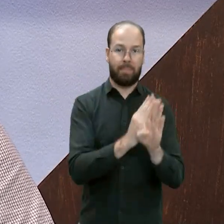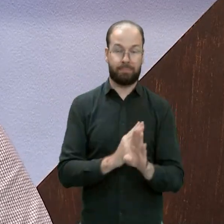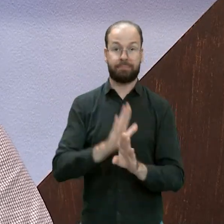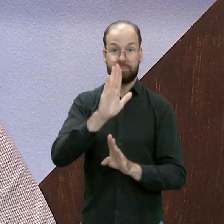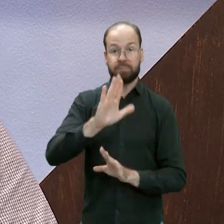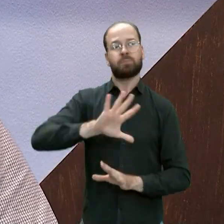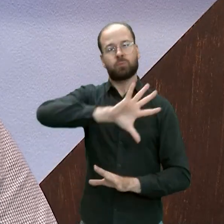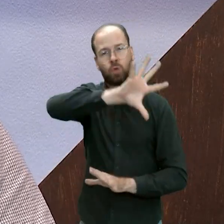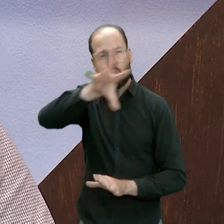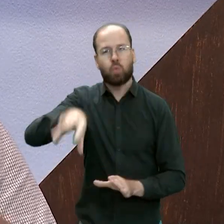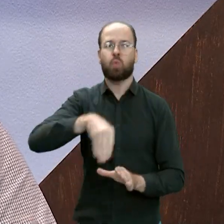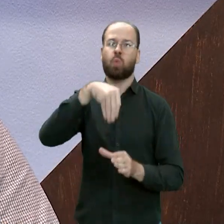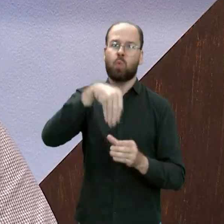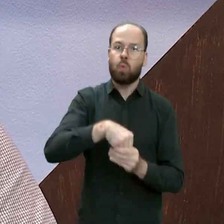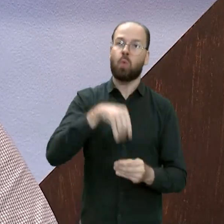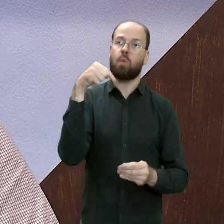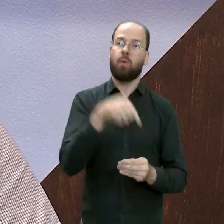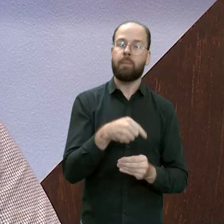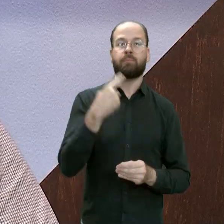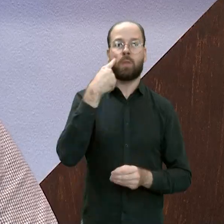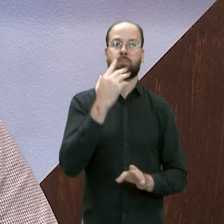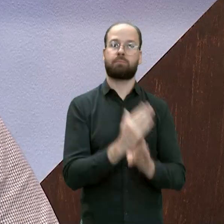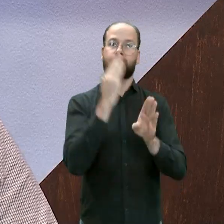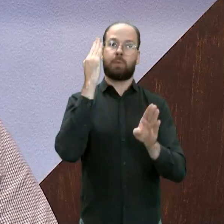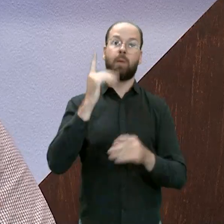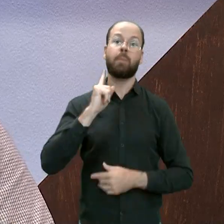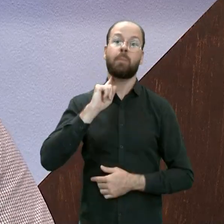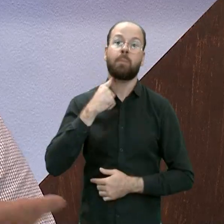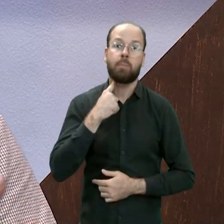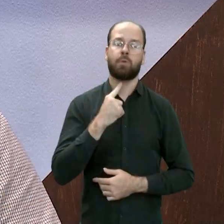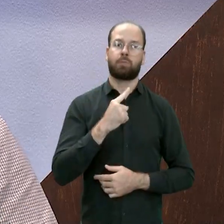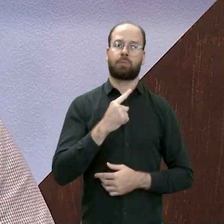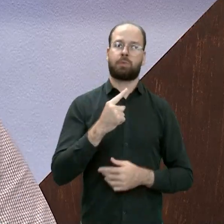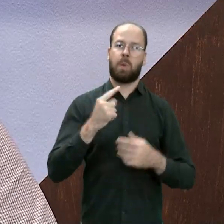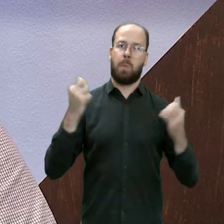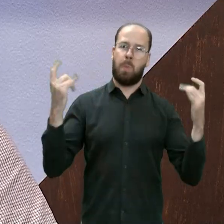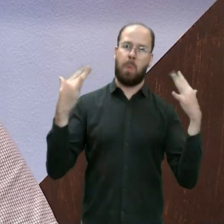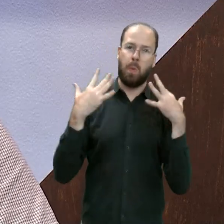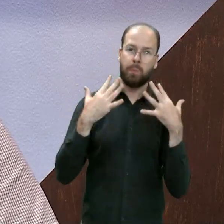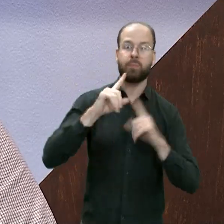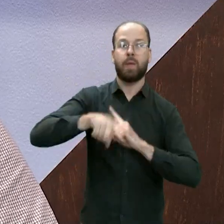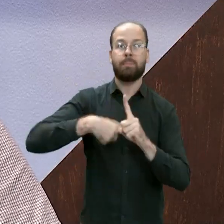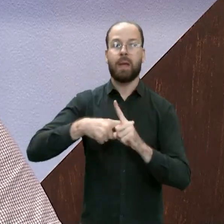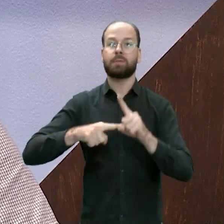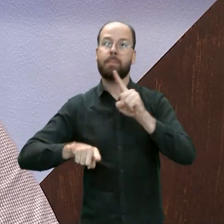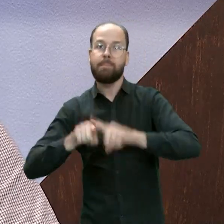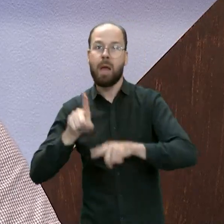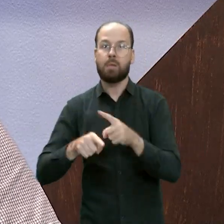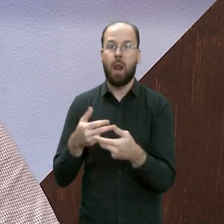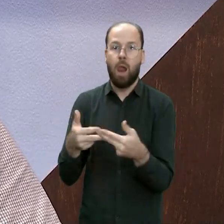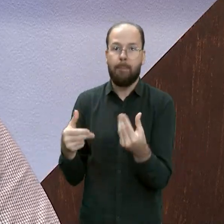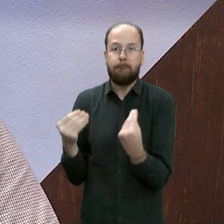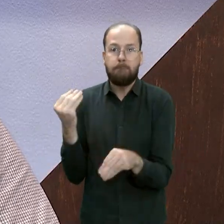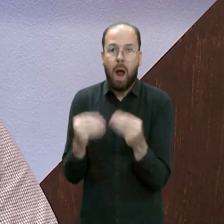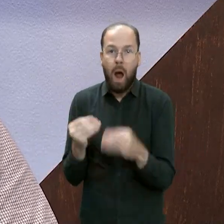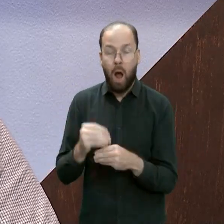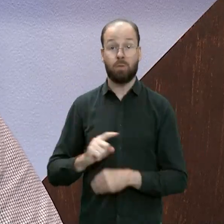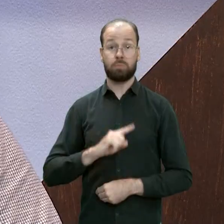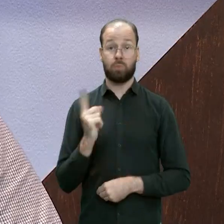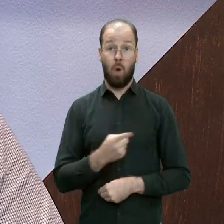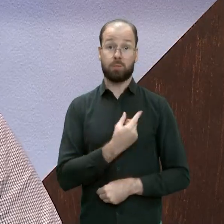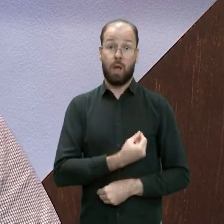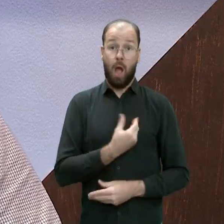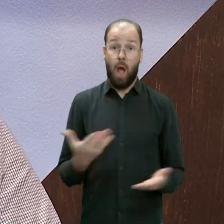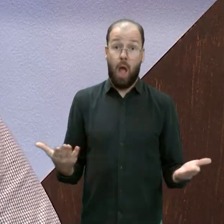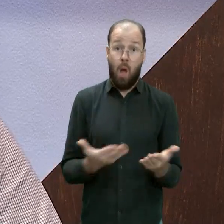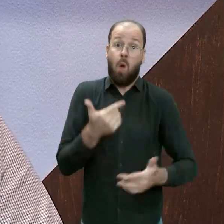falando, dentro dos focos de poluição, dentro dos pontos dos materiais particulados, é exatamente isso que a gente está trabalhando neste momento. Então,